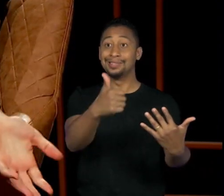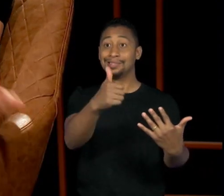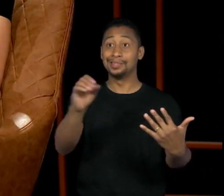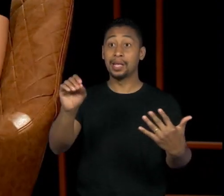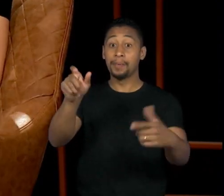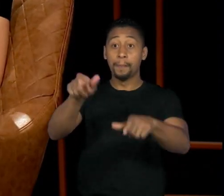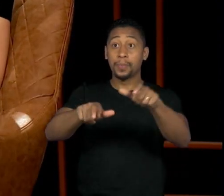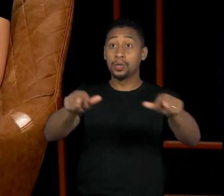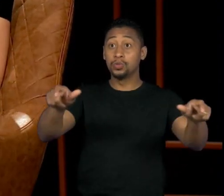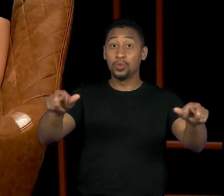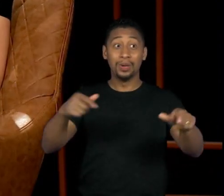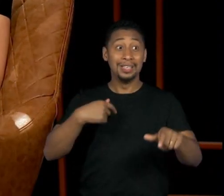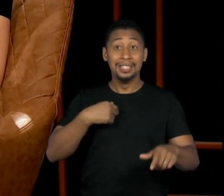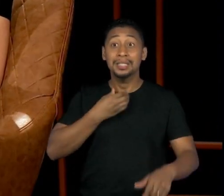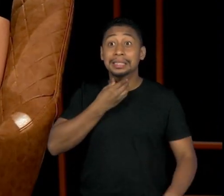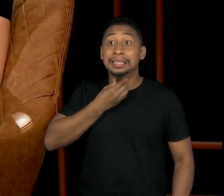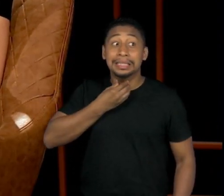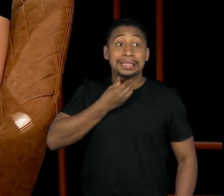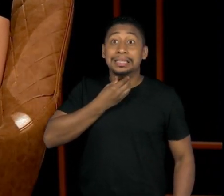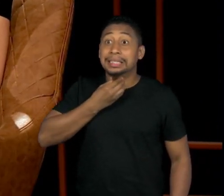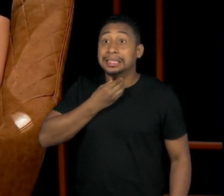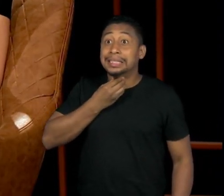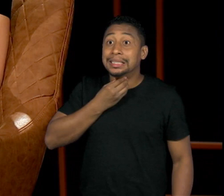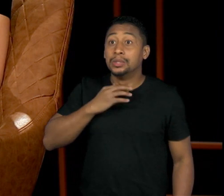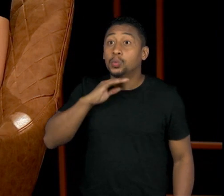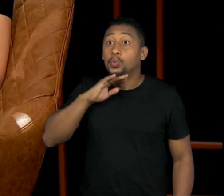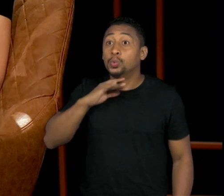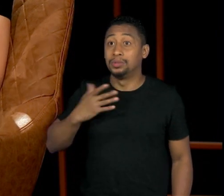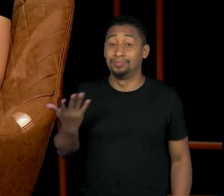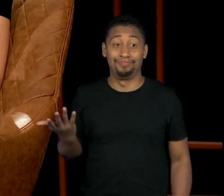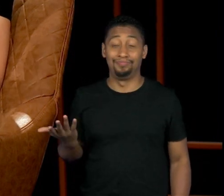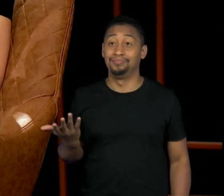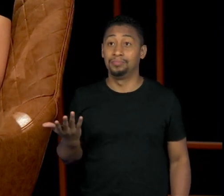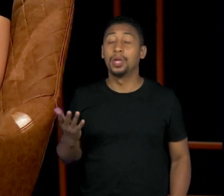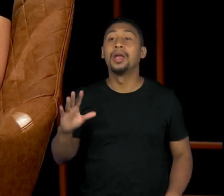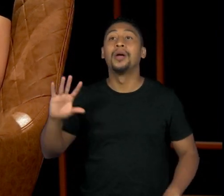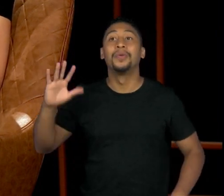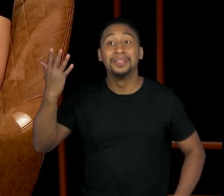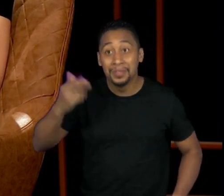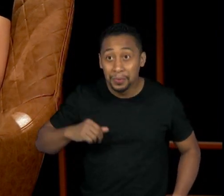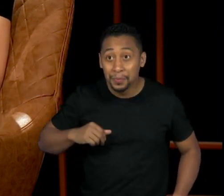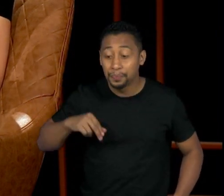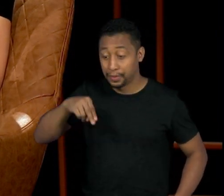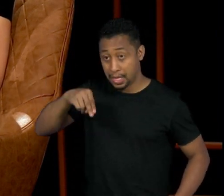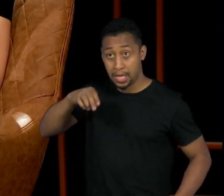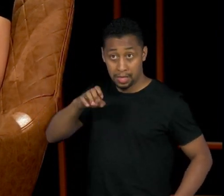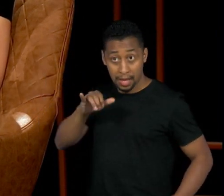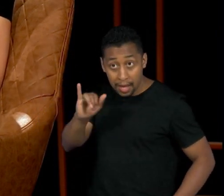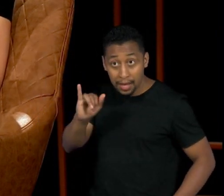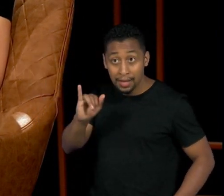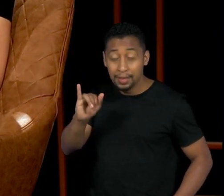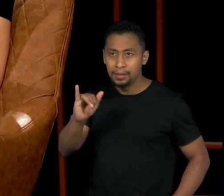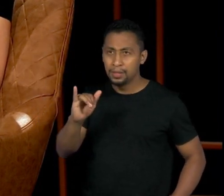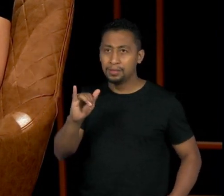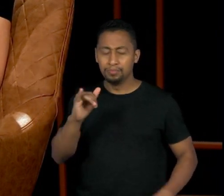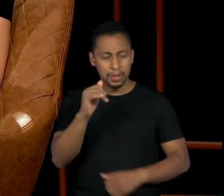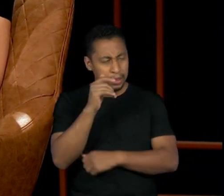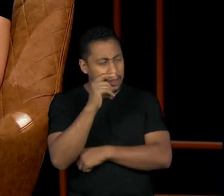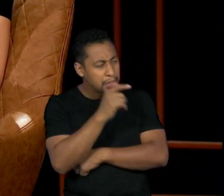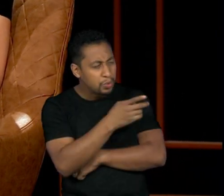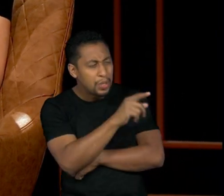fazer o programa porque eu estava afônica. Diz o Ney que se interessa por mim nesse momento. Ele fala, quem é essa